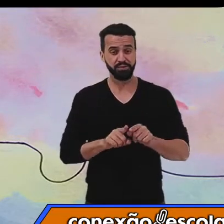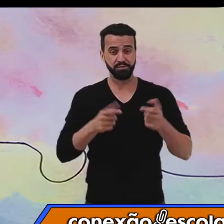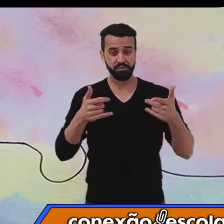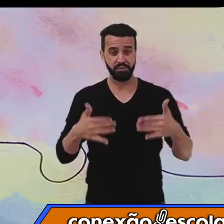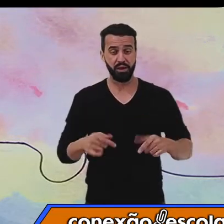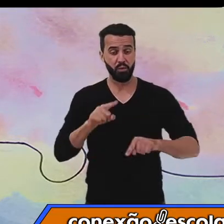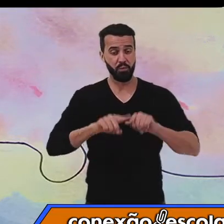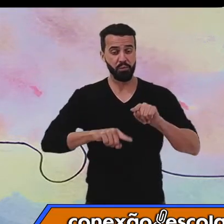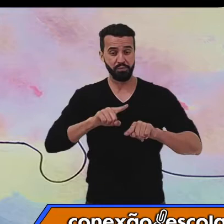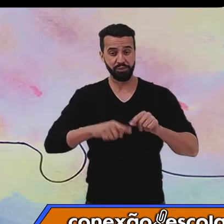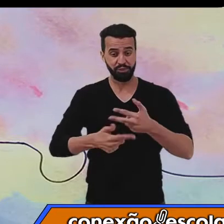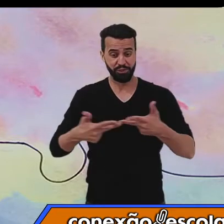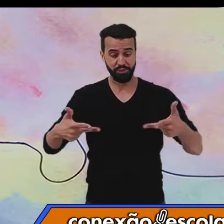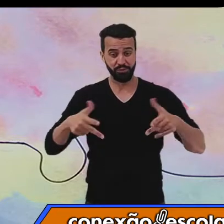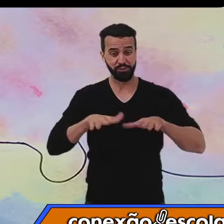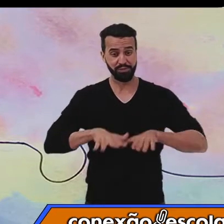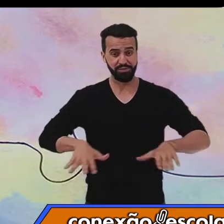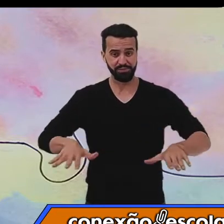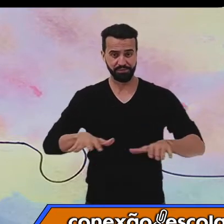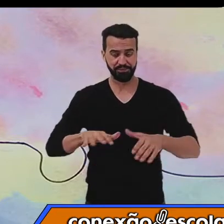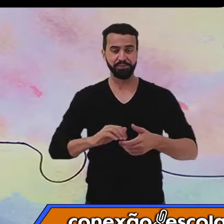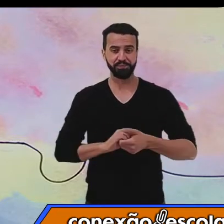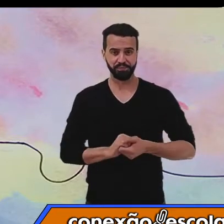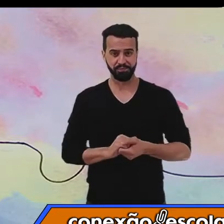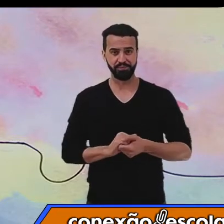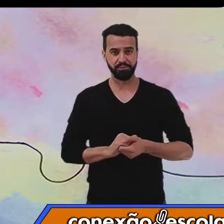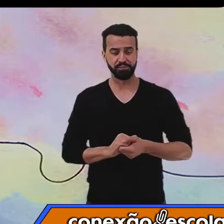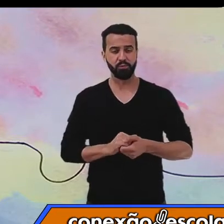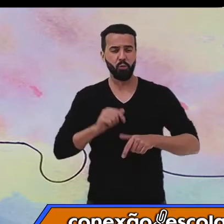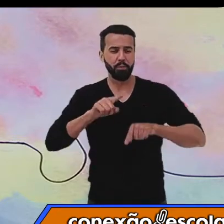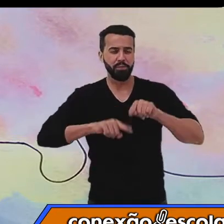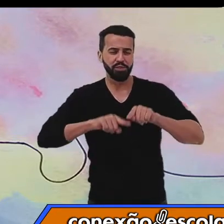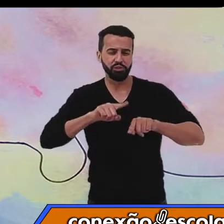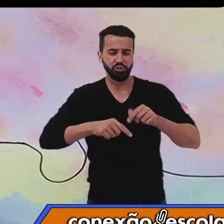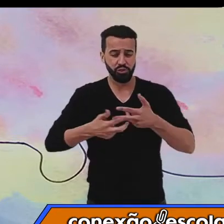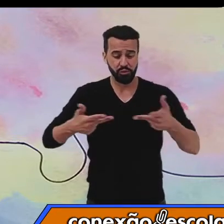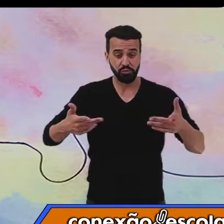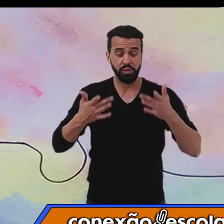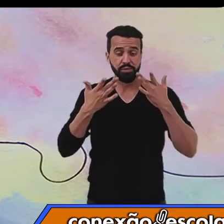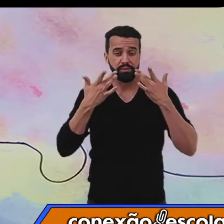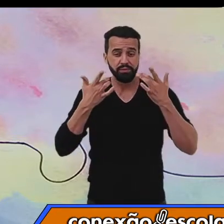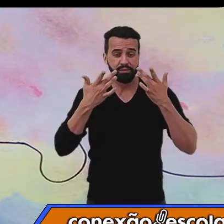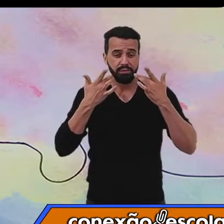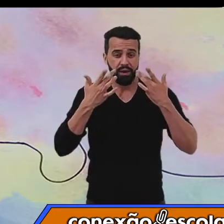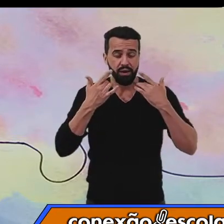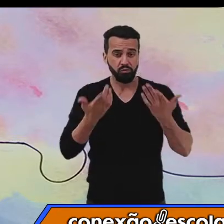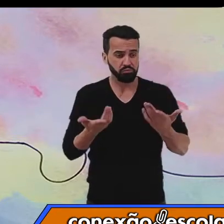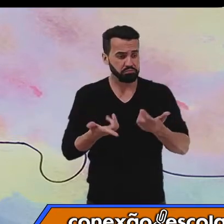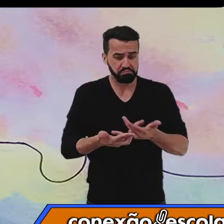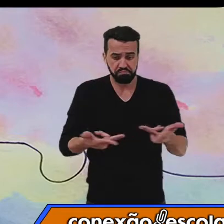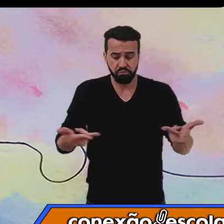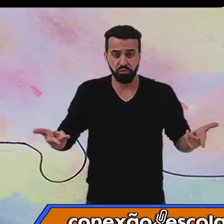objetos cênicos. Objeto cênico é qualquer objeto que faça parte de